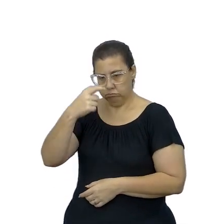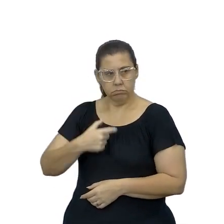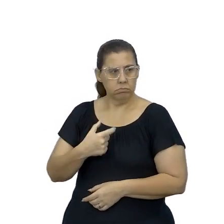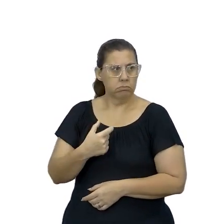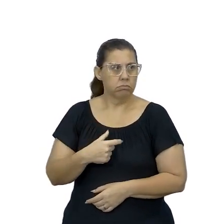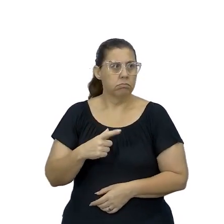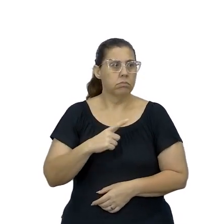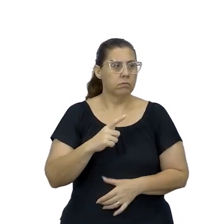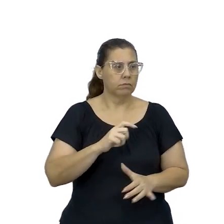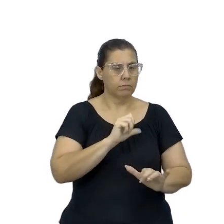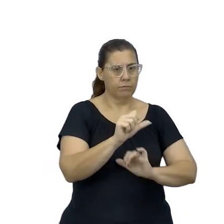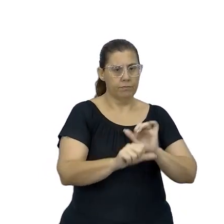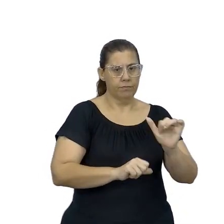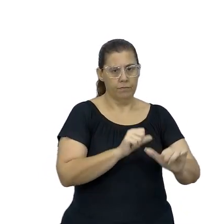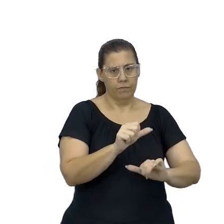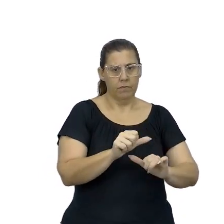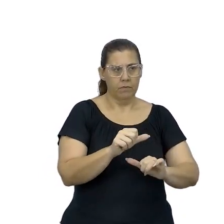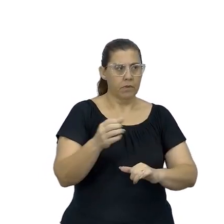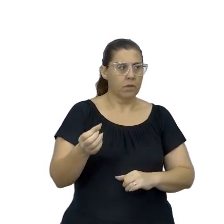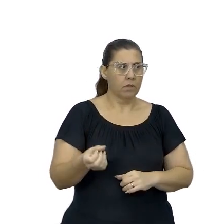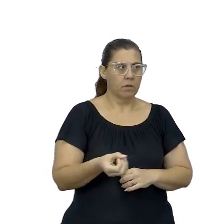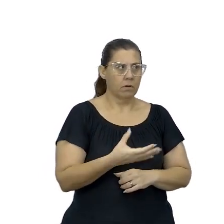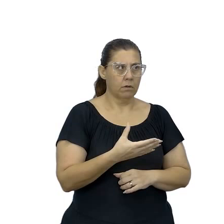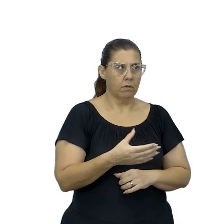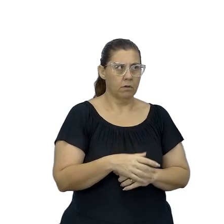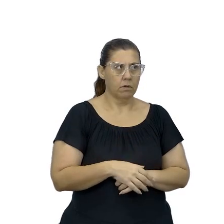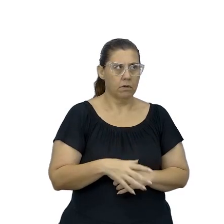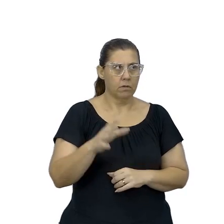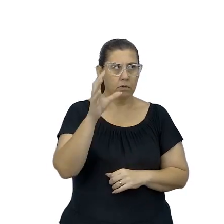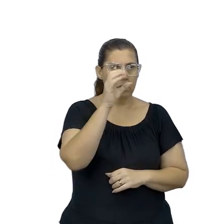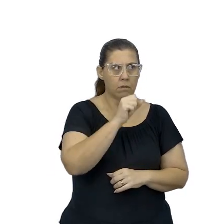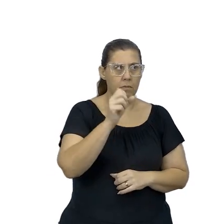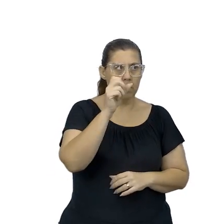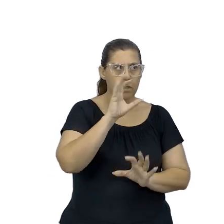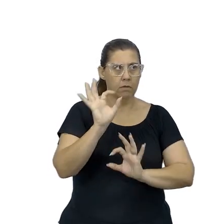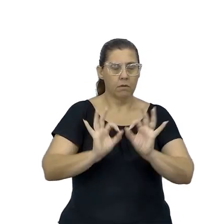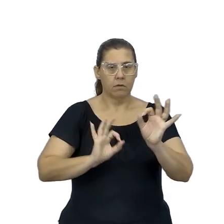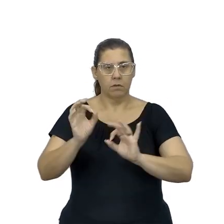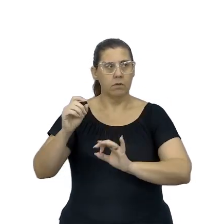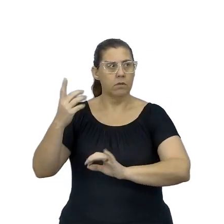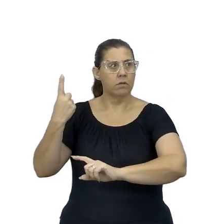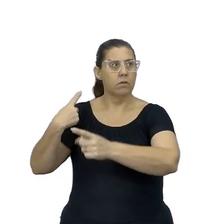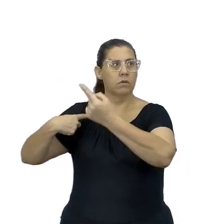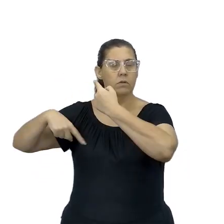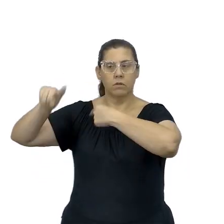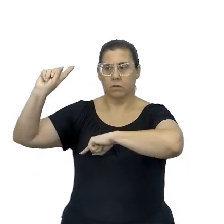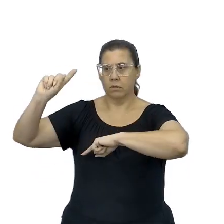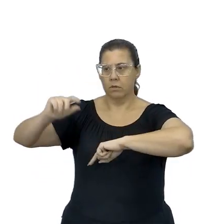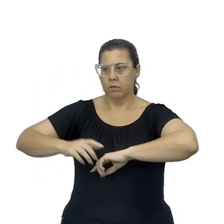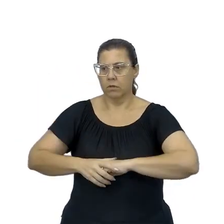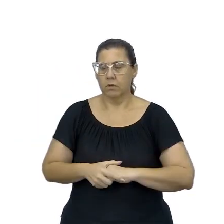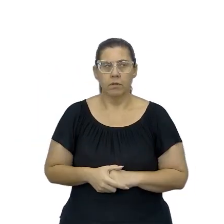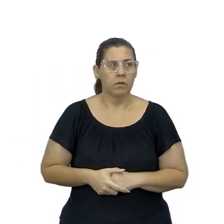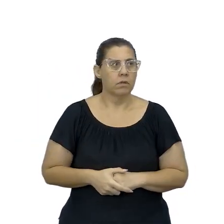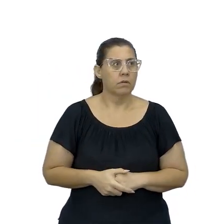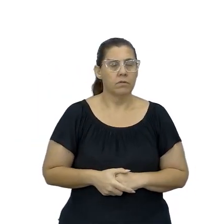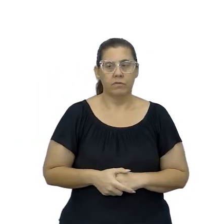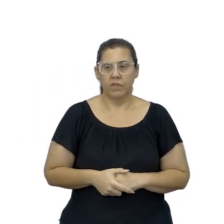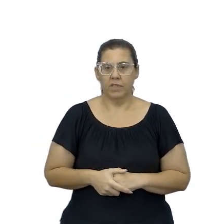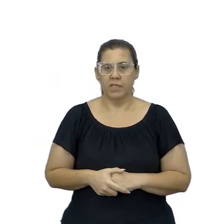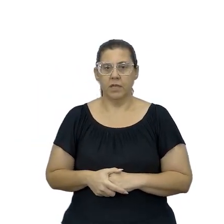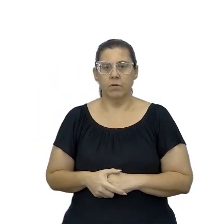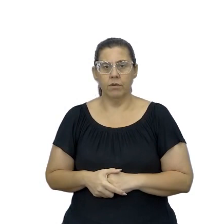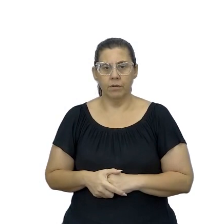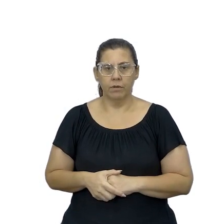então codificar essas novas informações e nós vamos aprender, construir nosso conhecimento a partir dessa interação de informações que a gente